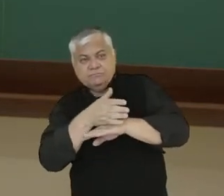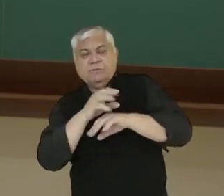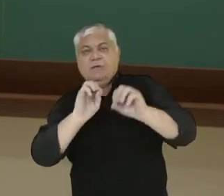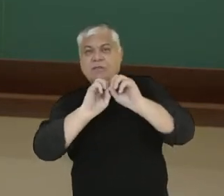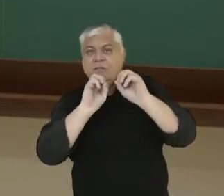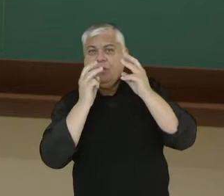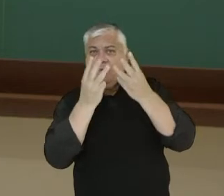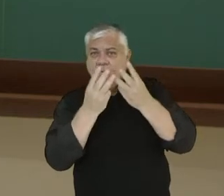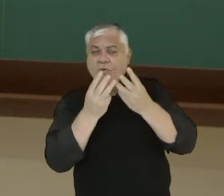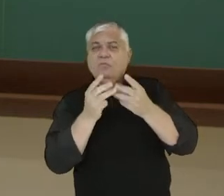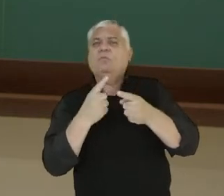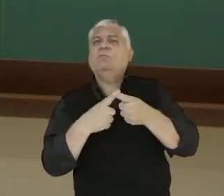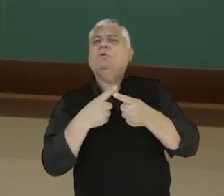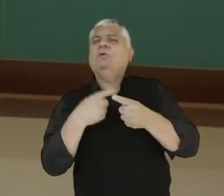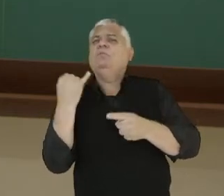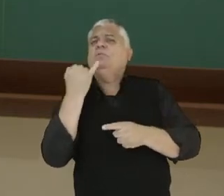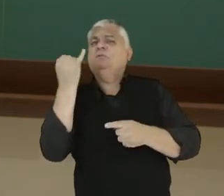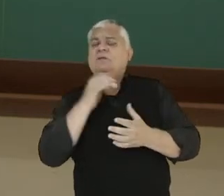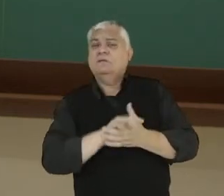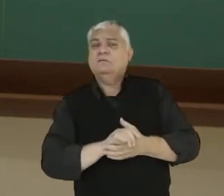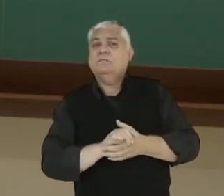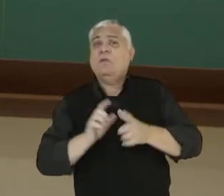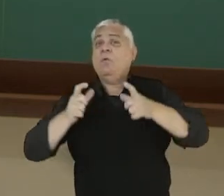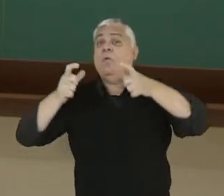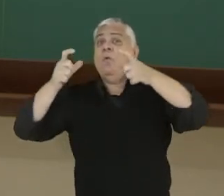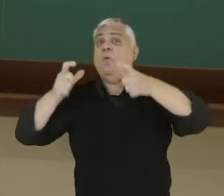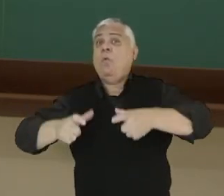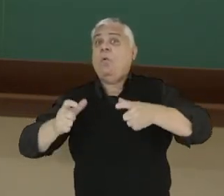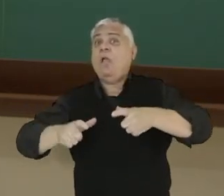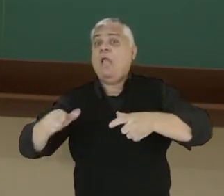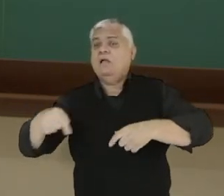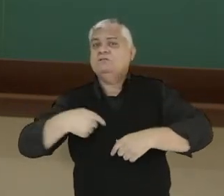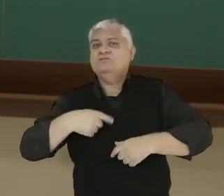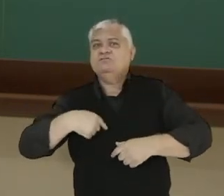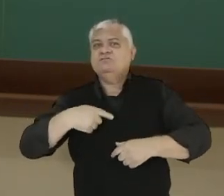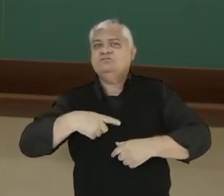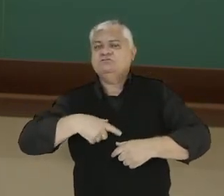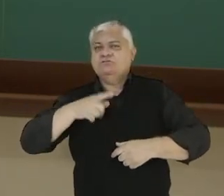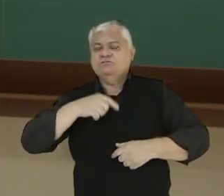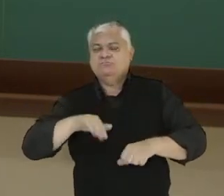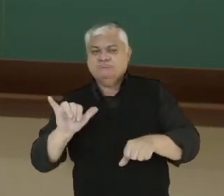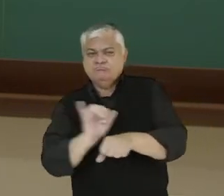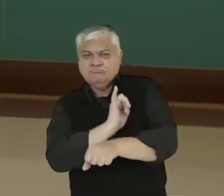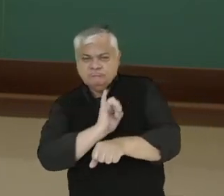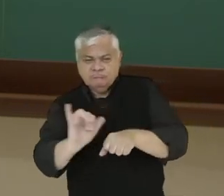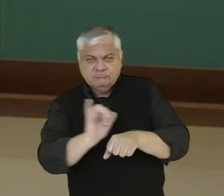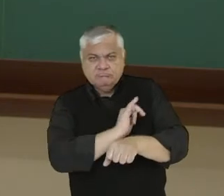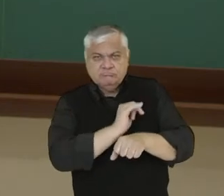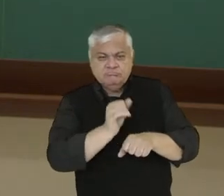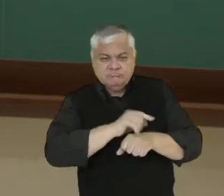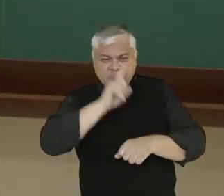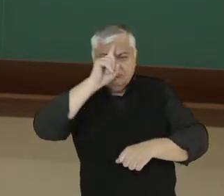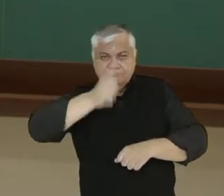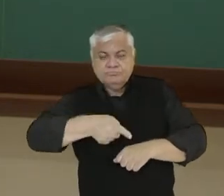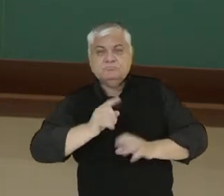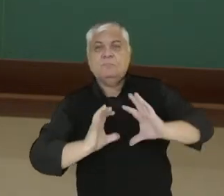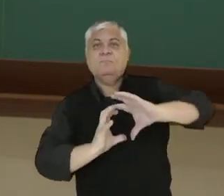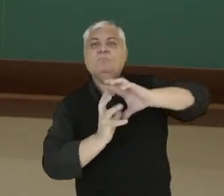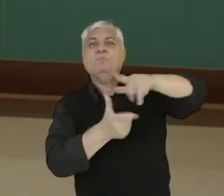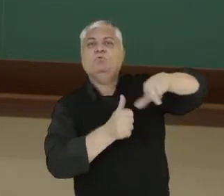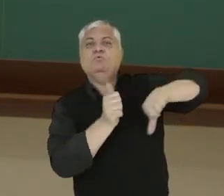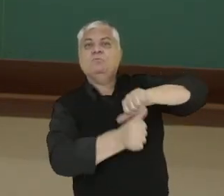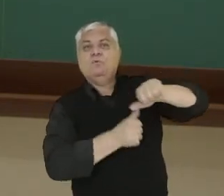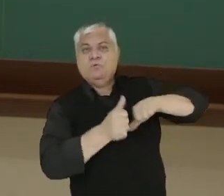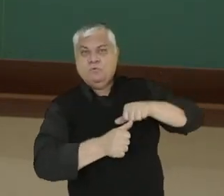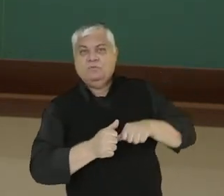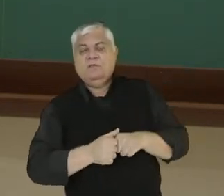é importante por quê? Porque ali é um local de decisões estratégicas para o mundo. Então, as grandes